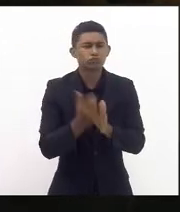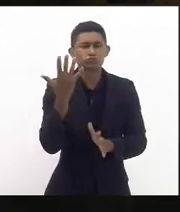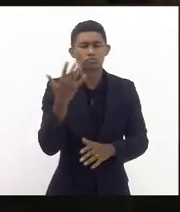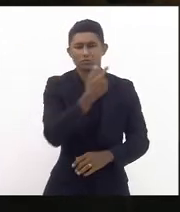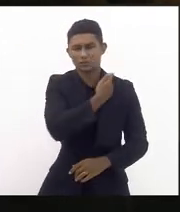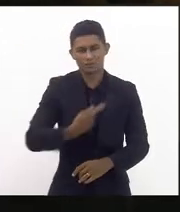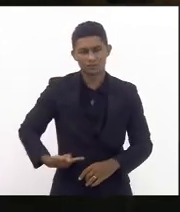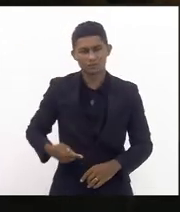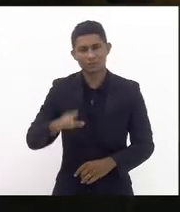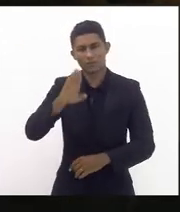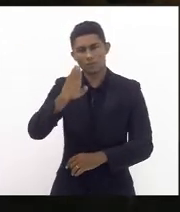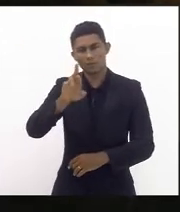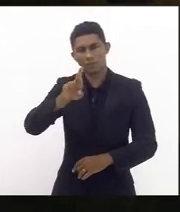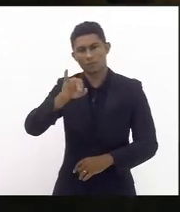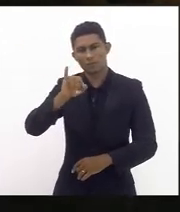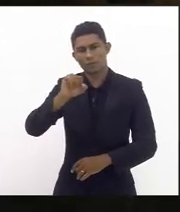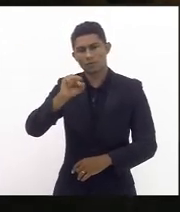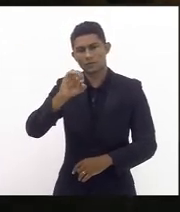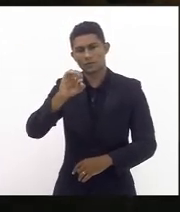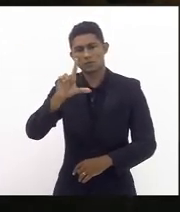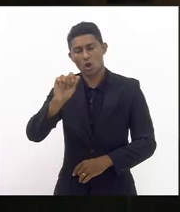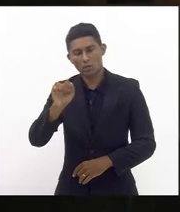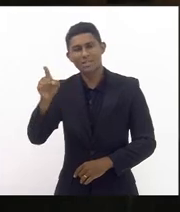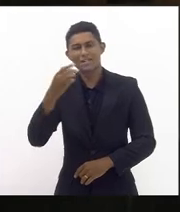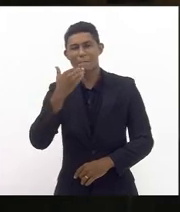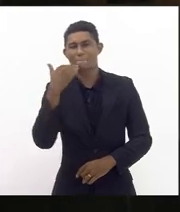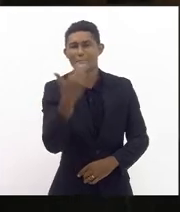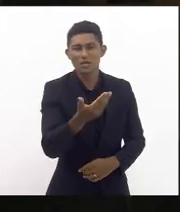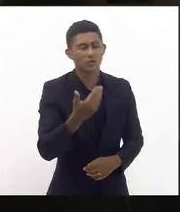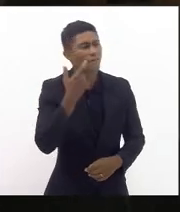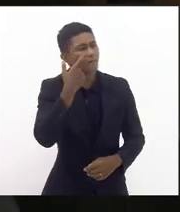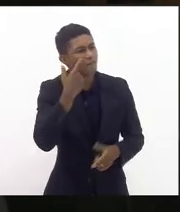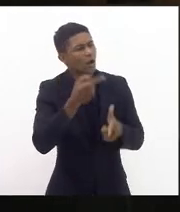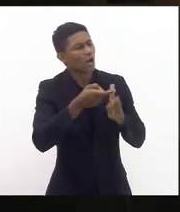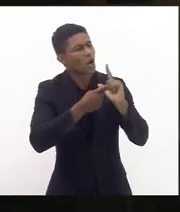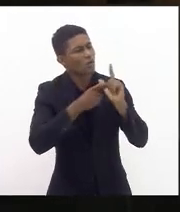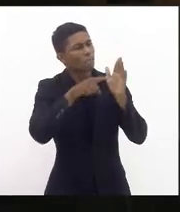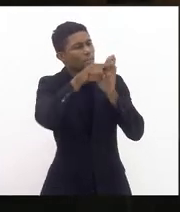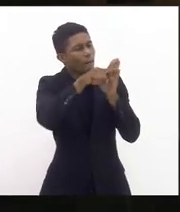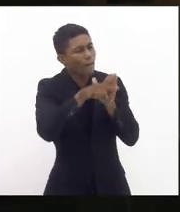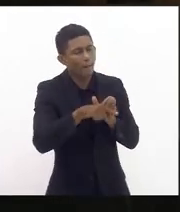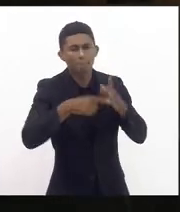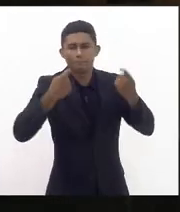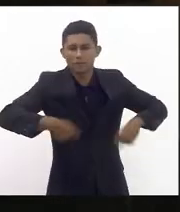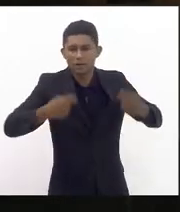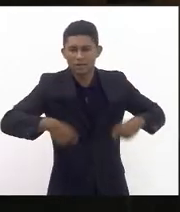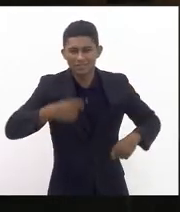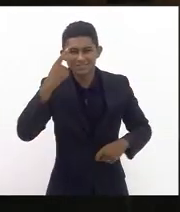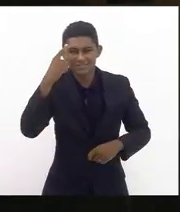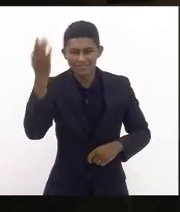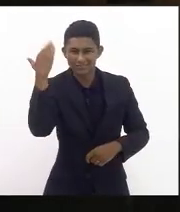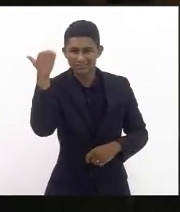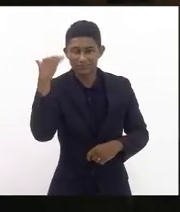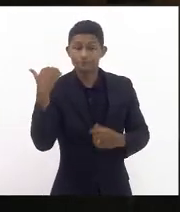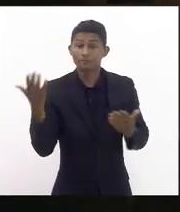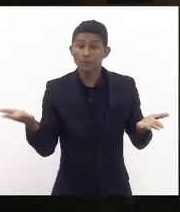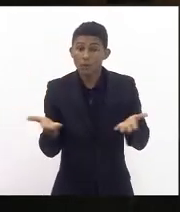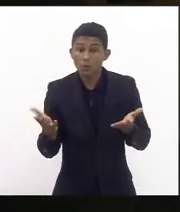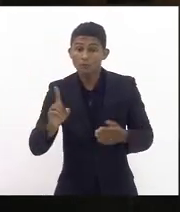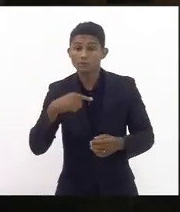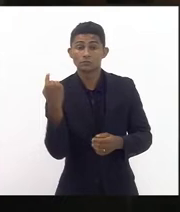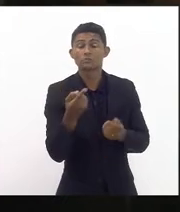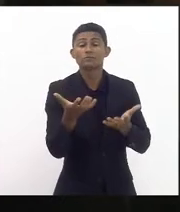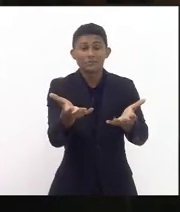governador Brizola pediu auditoria da dívida externa? E o que nós queremos é auditoria da